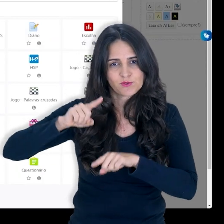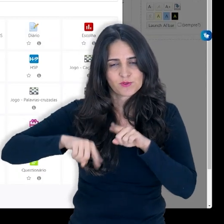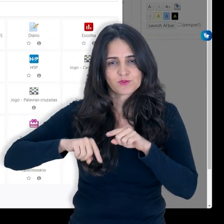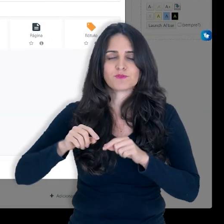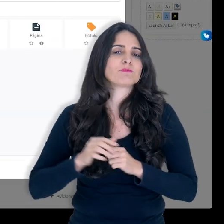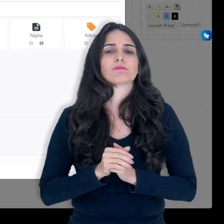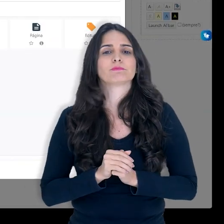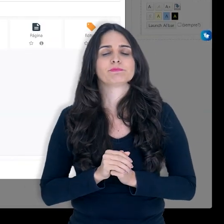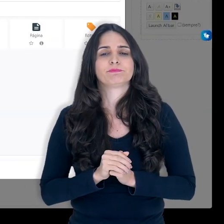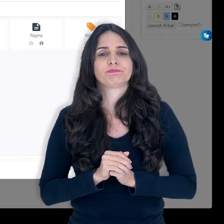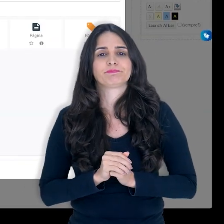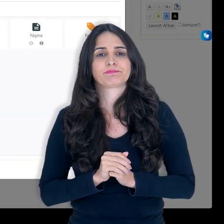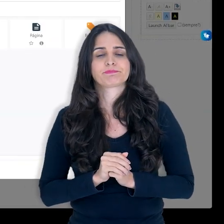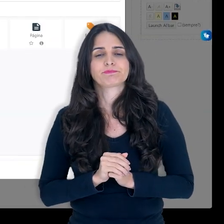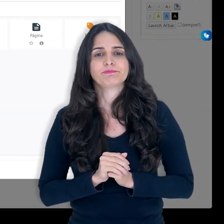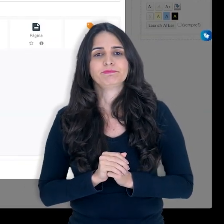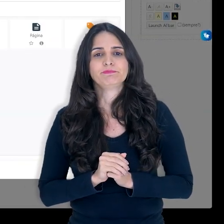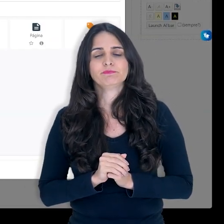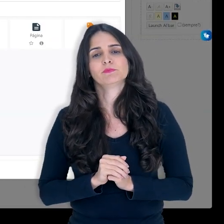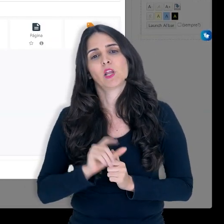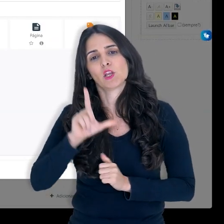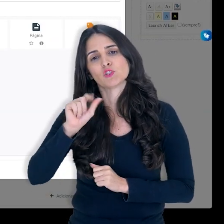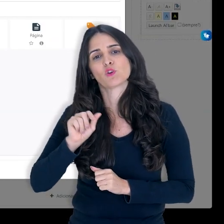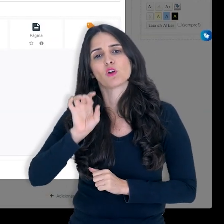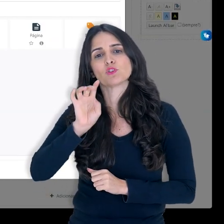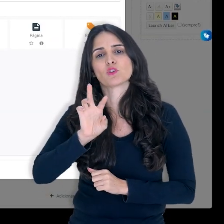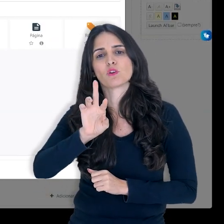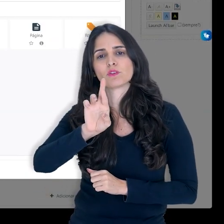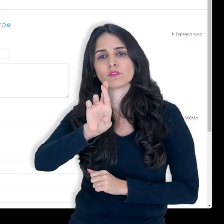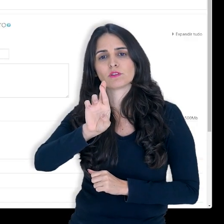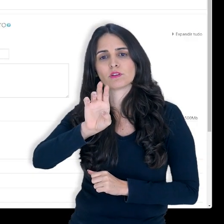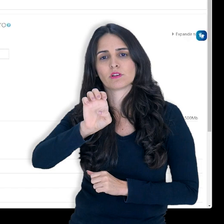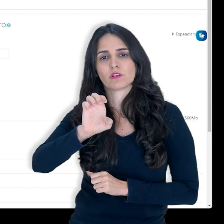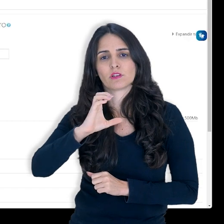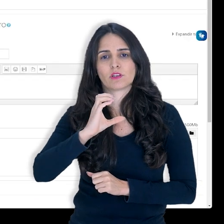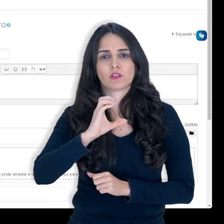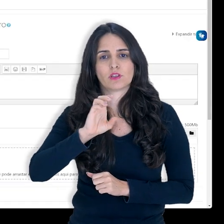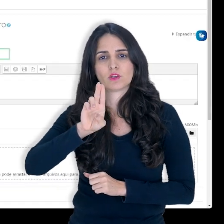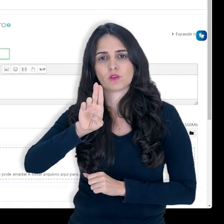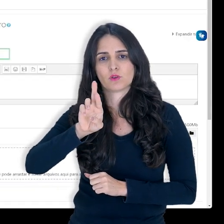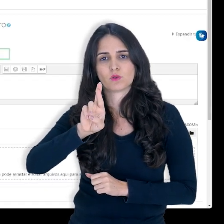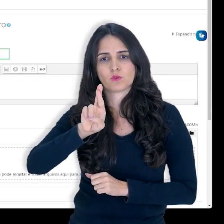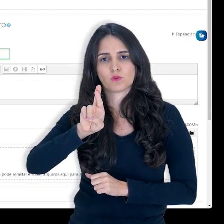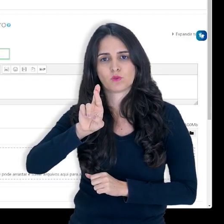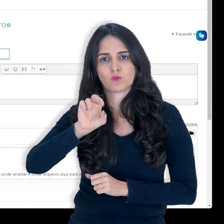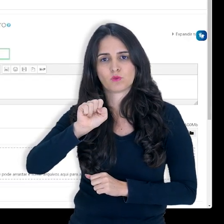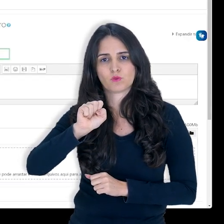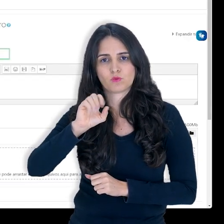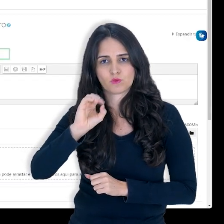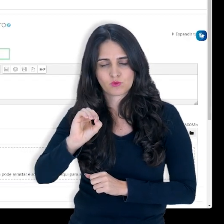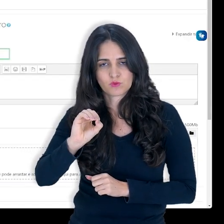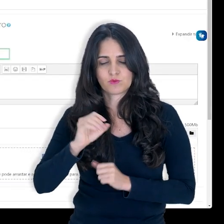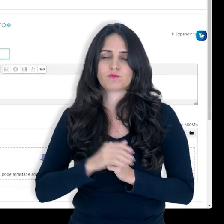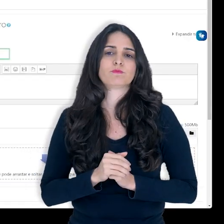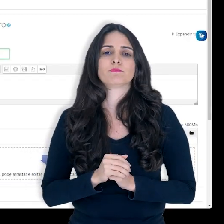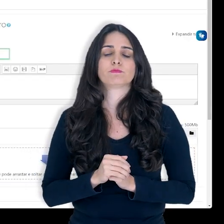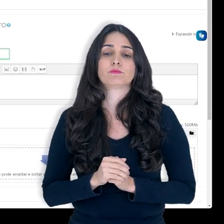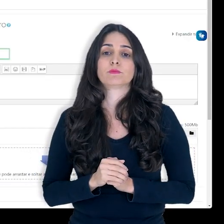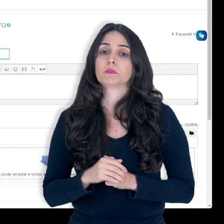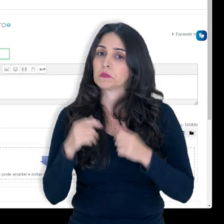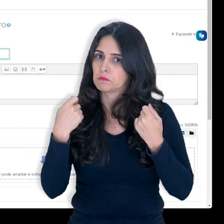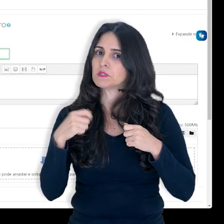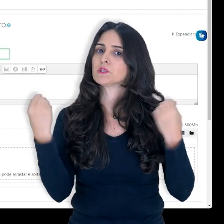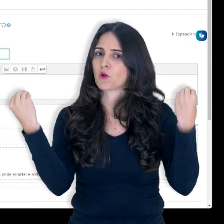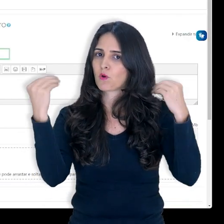podemos filtrar por recursos arquivo é preciso definir um nome